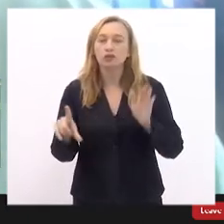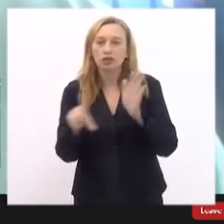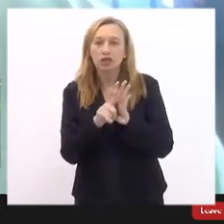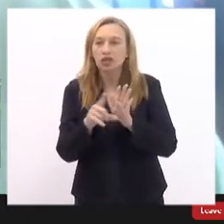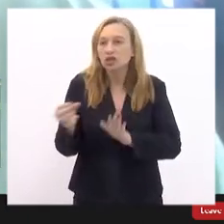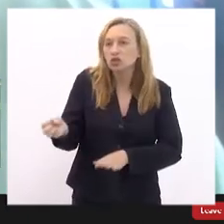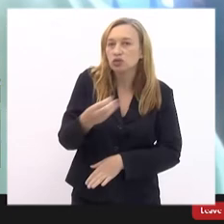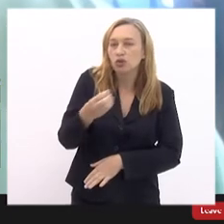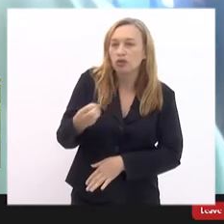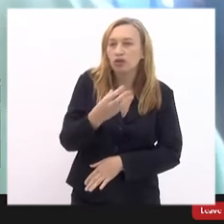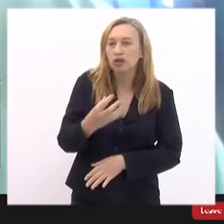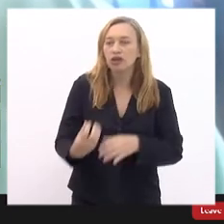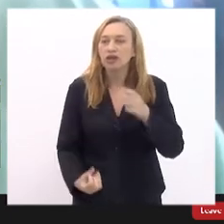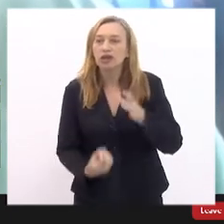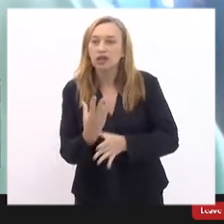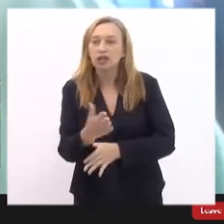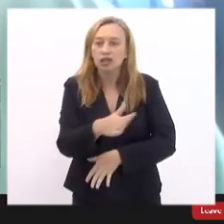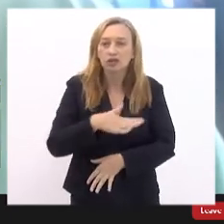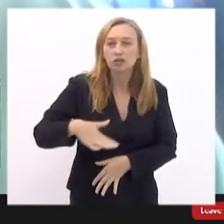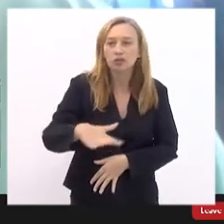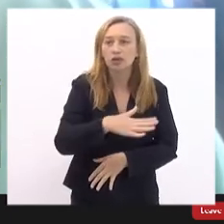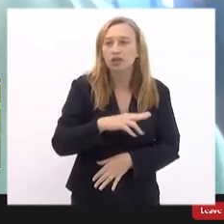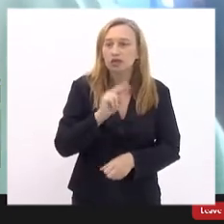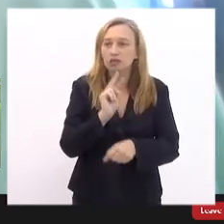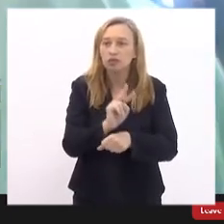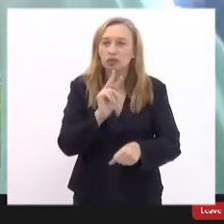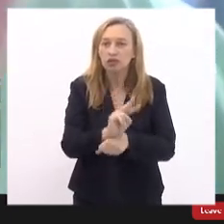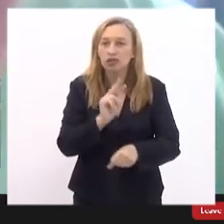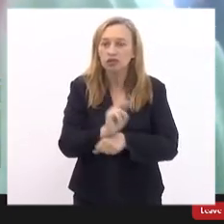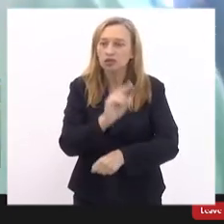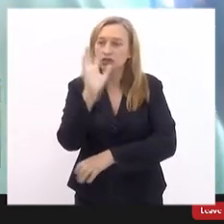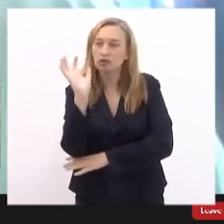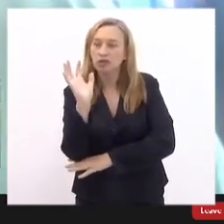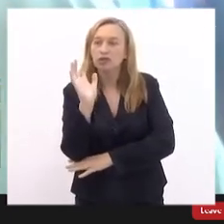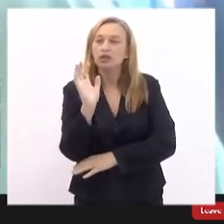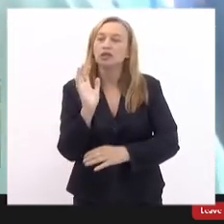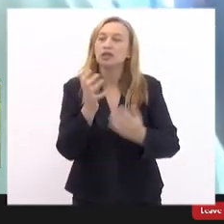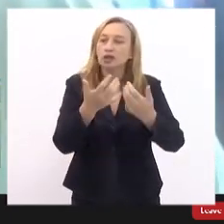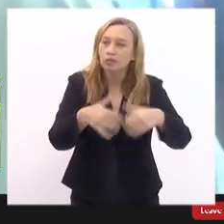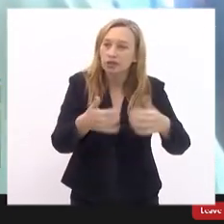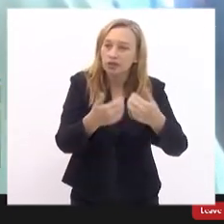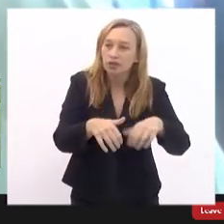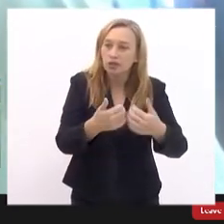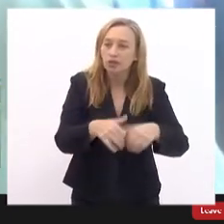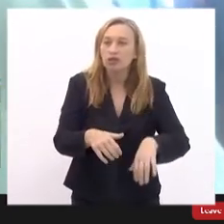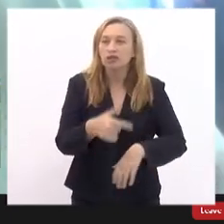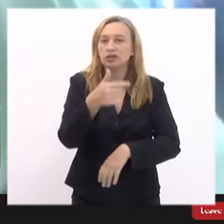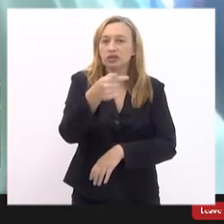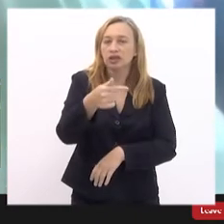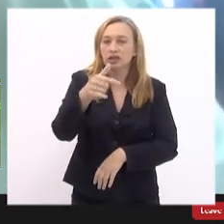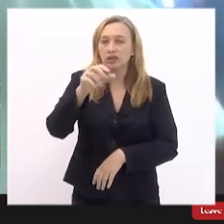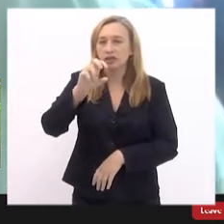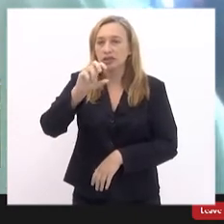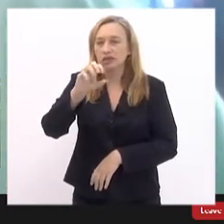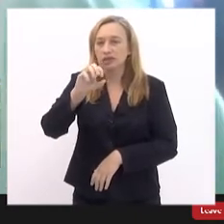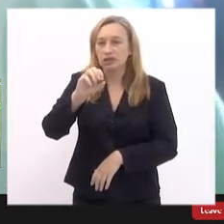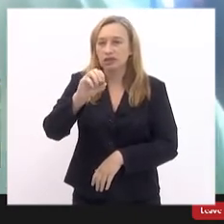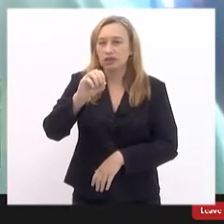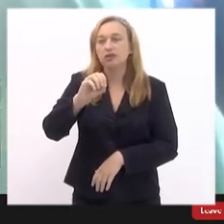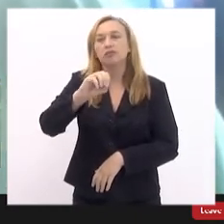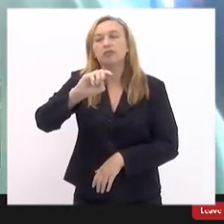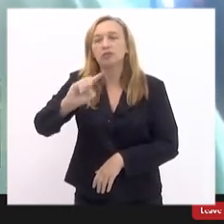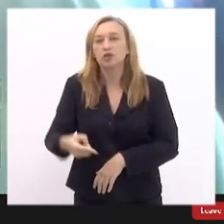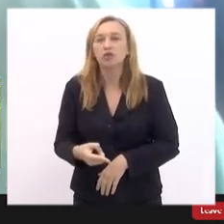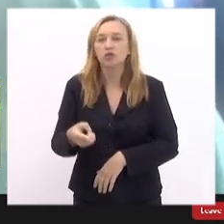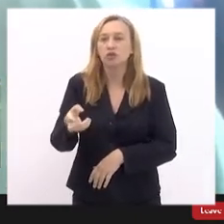nova criando uma área de preservação em Petrópolis, de 7.800 hectares. Não basta a Assembleia dar